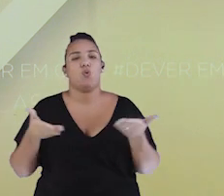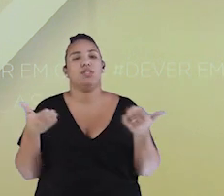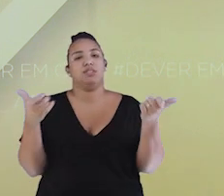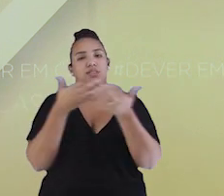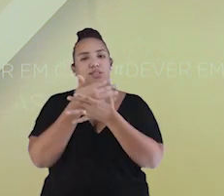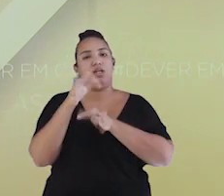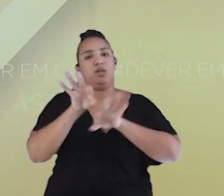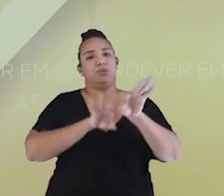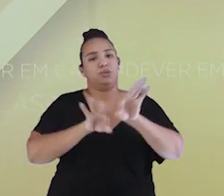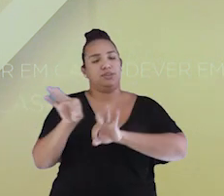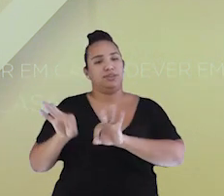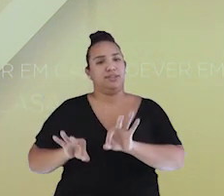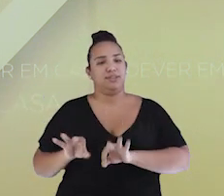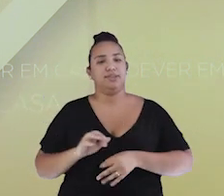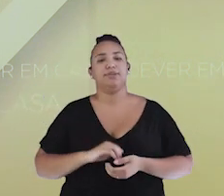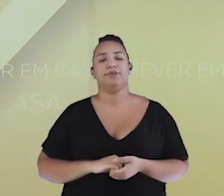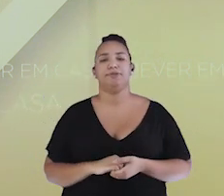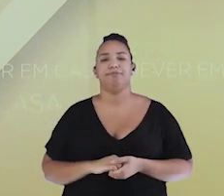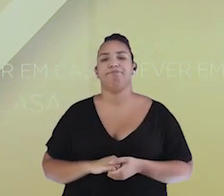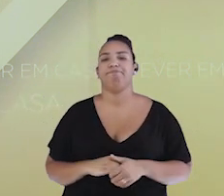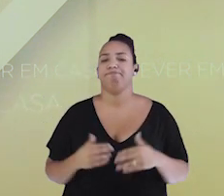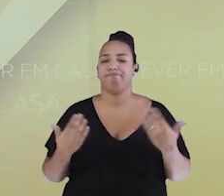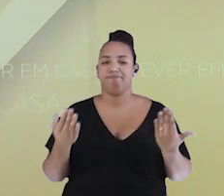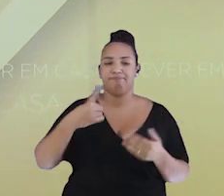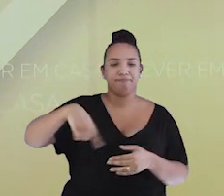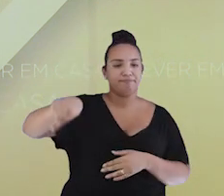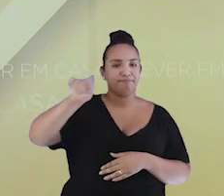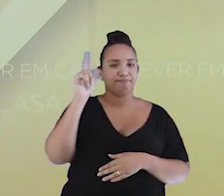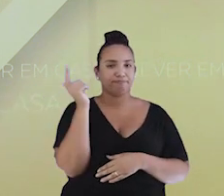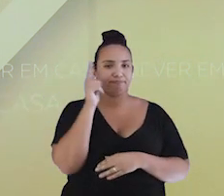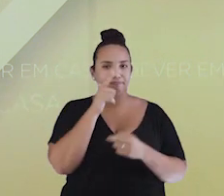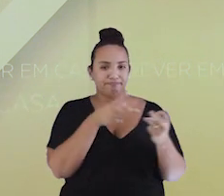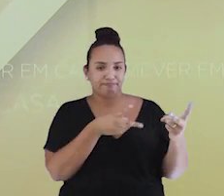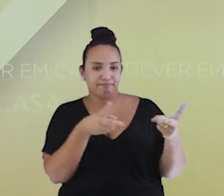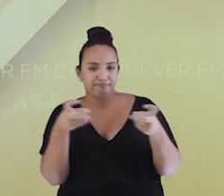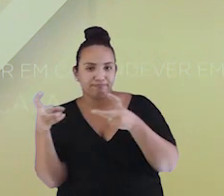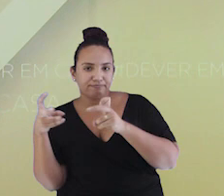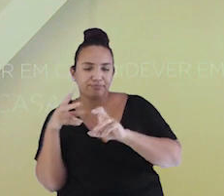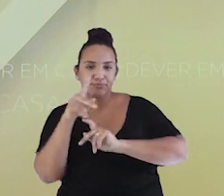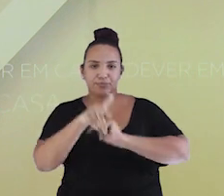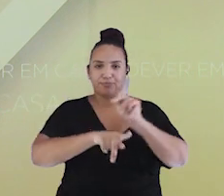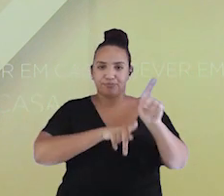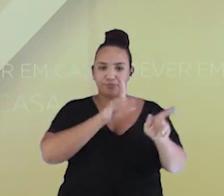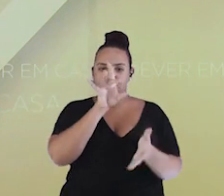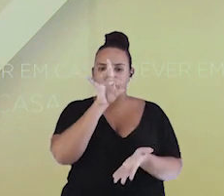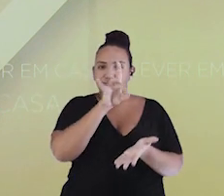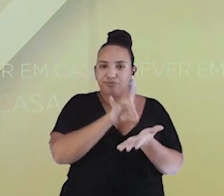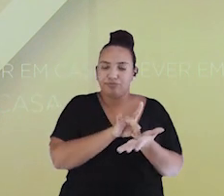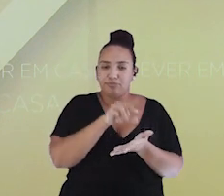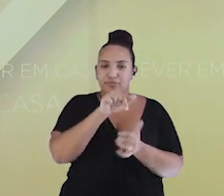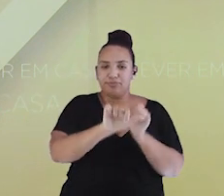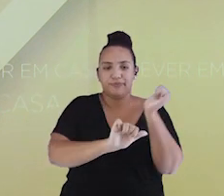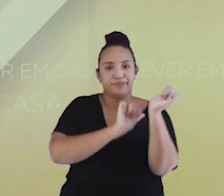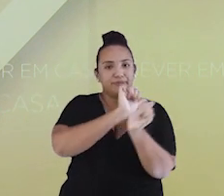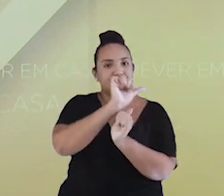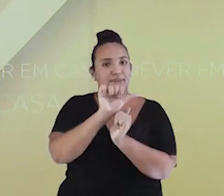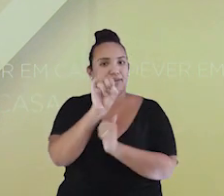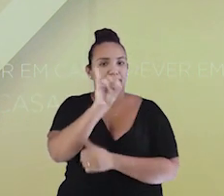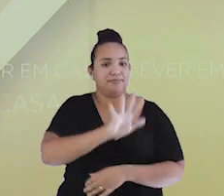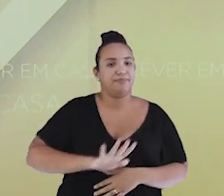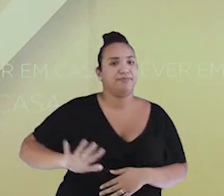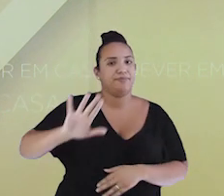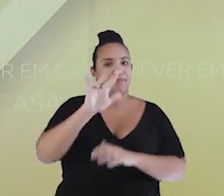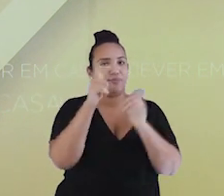percebido na forma como as cidades foram organizadas. Conseguiram perceber como diferentes povos